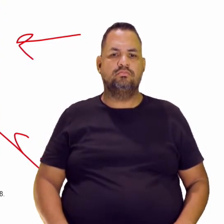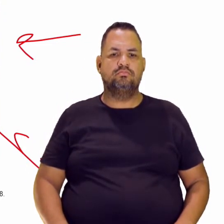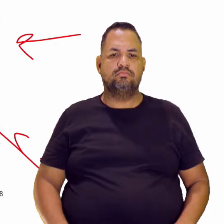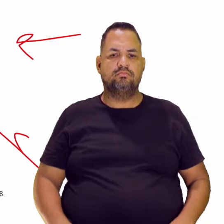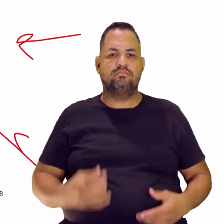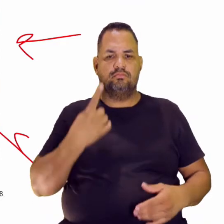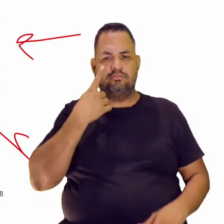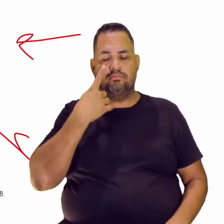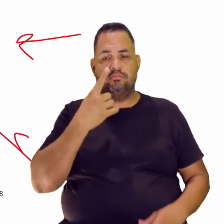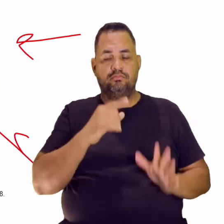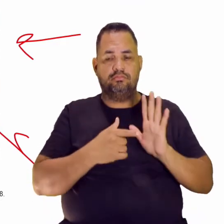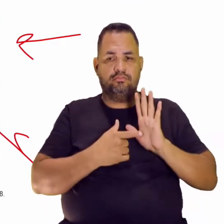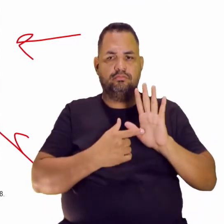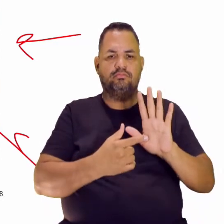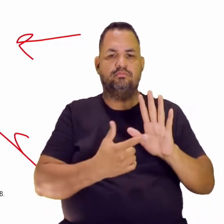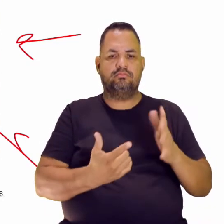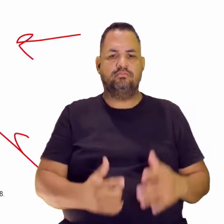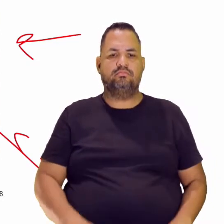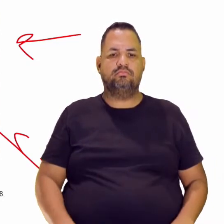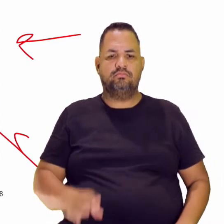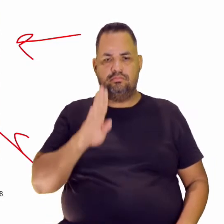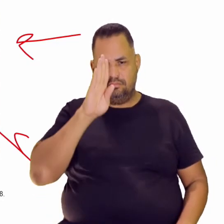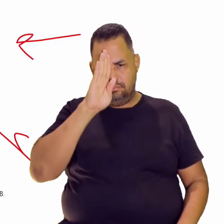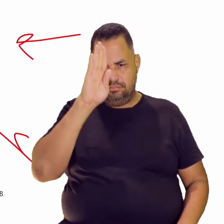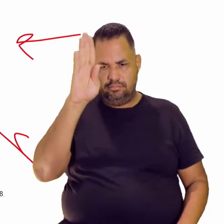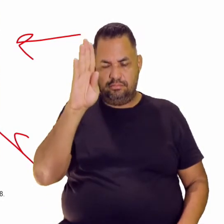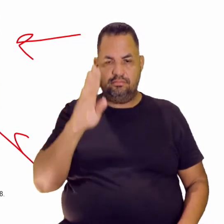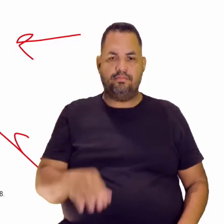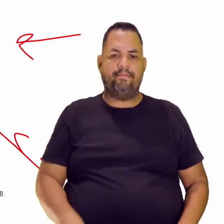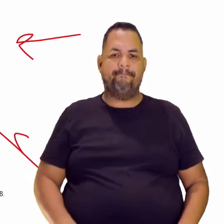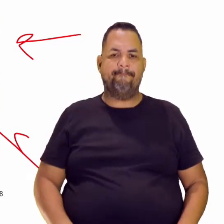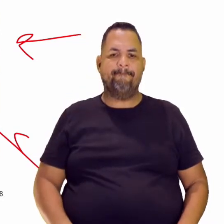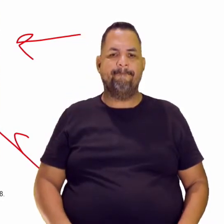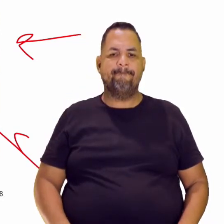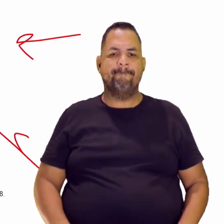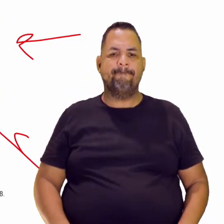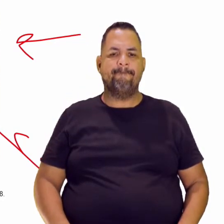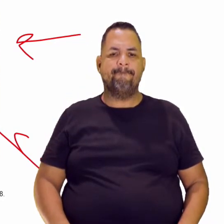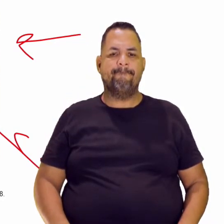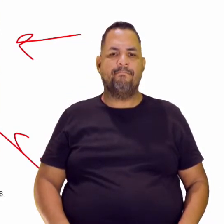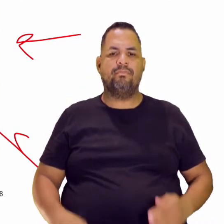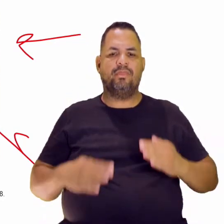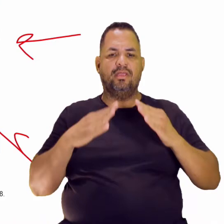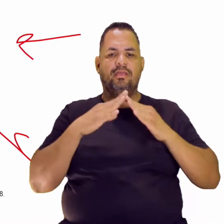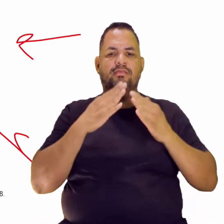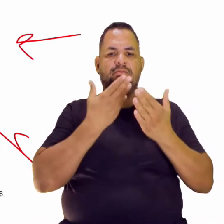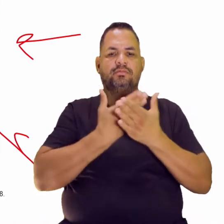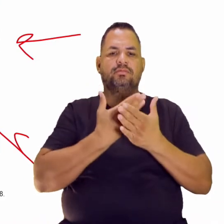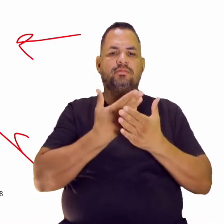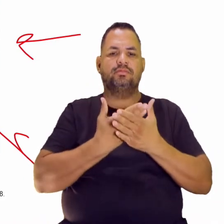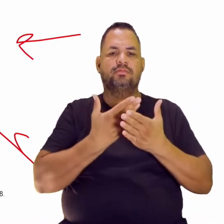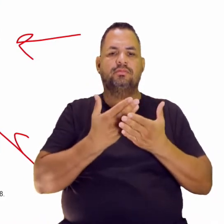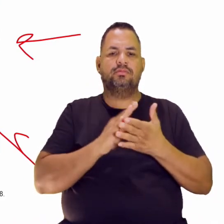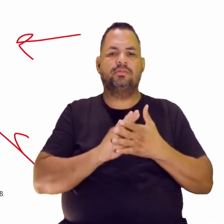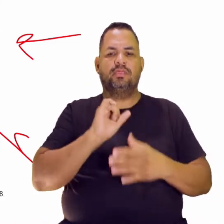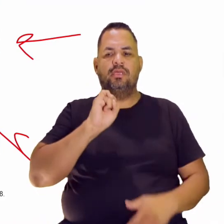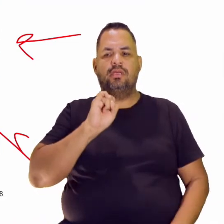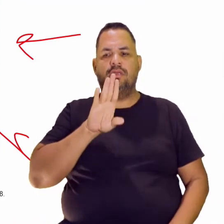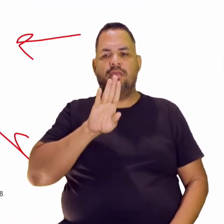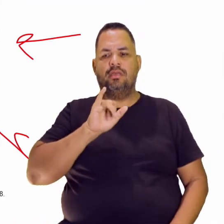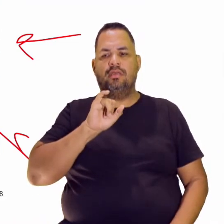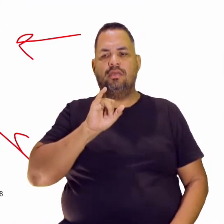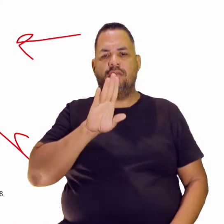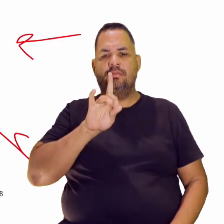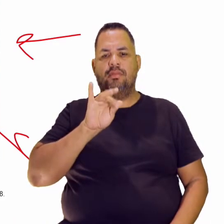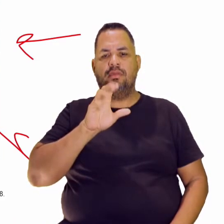veiculada principalmente através da academia, né, a AIBA,